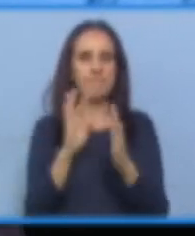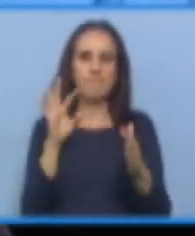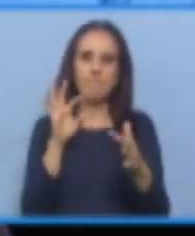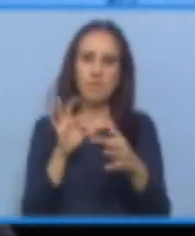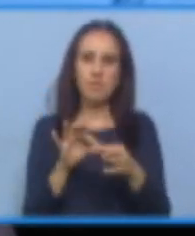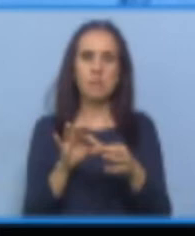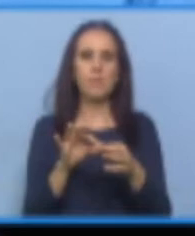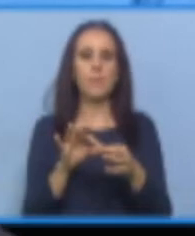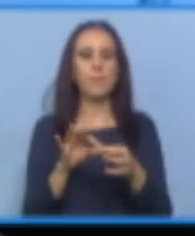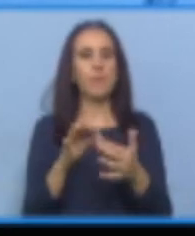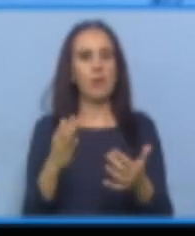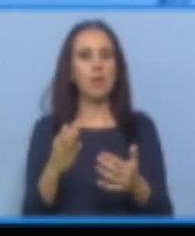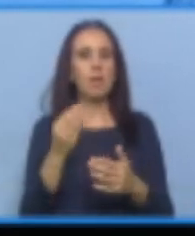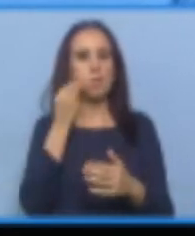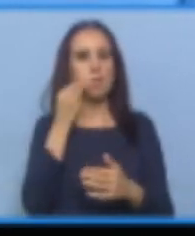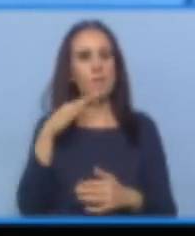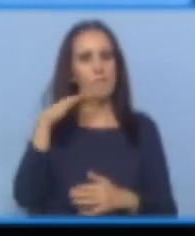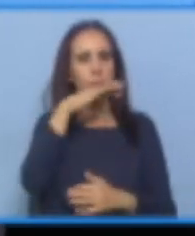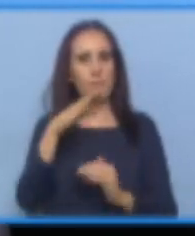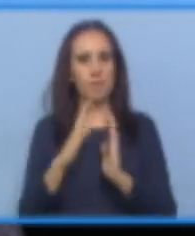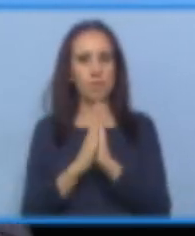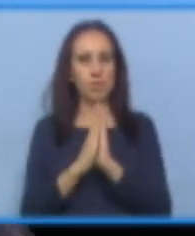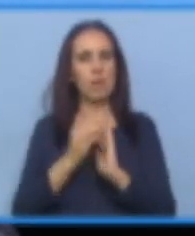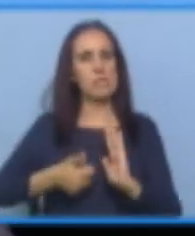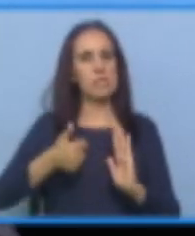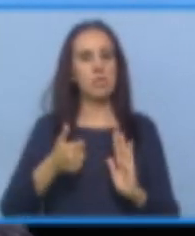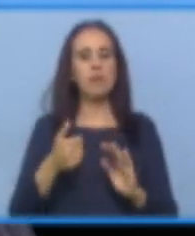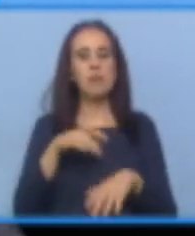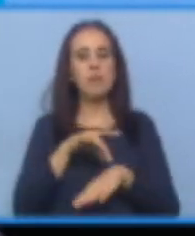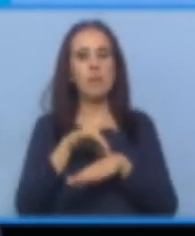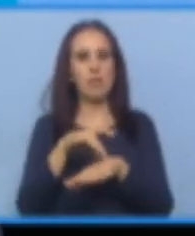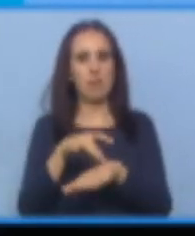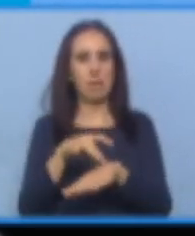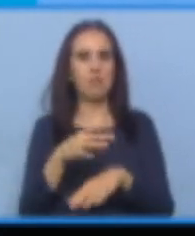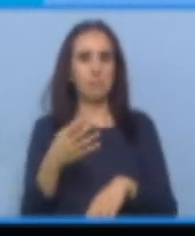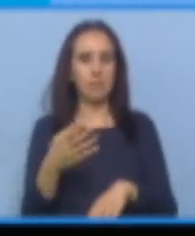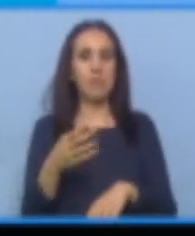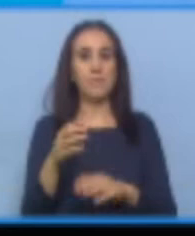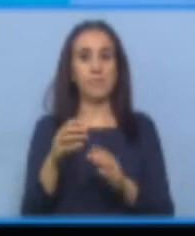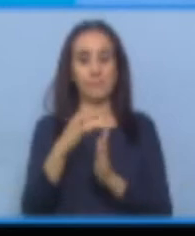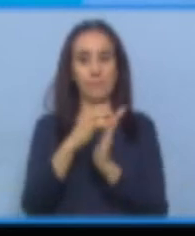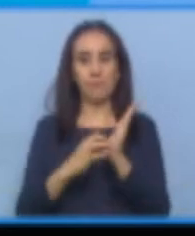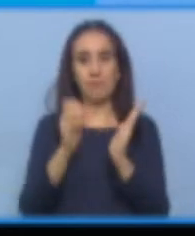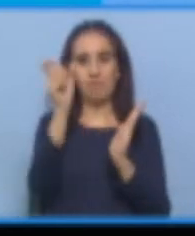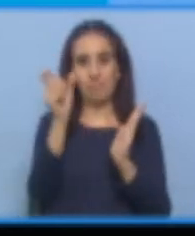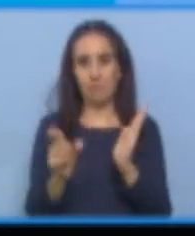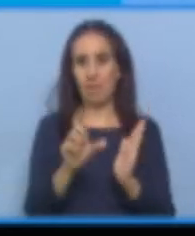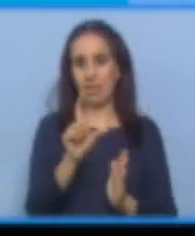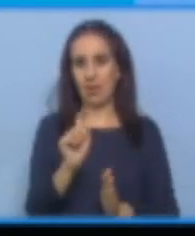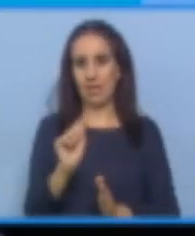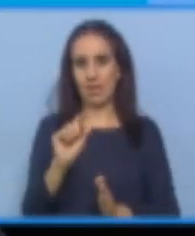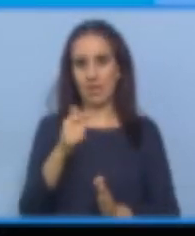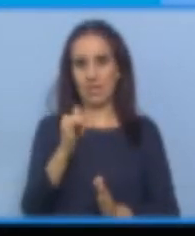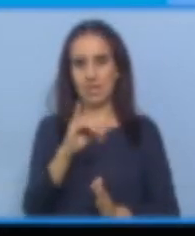relação à pastoral familiar e, sobretudo, guiada pela Amoris Laetitia, que é